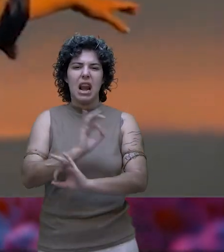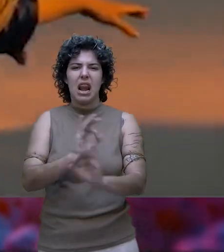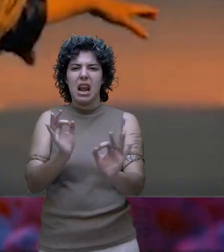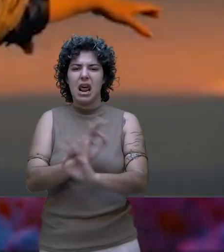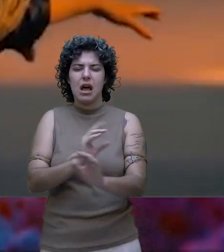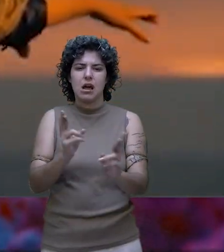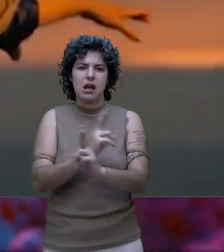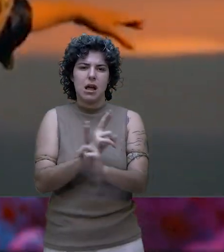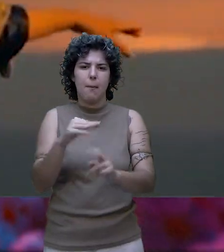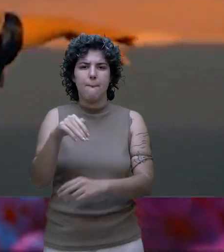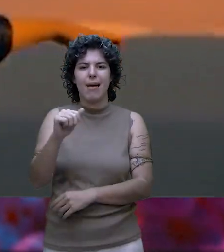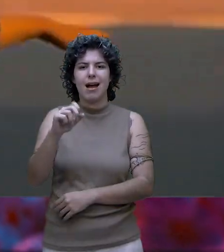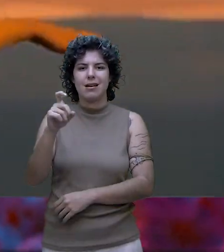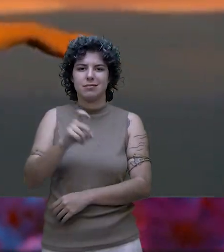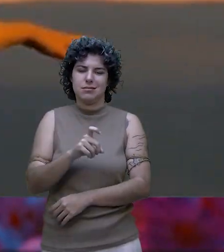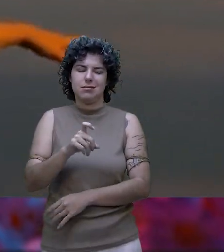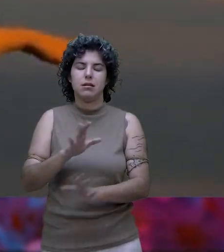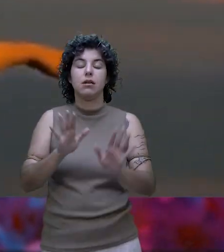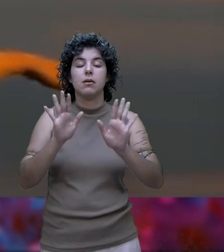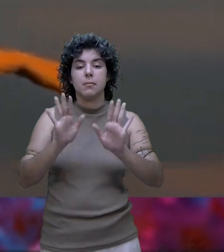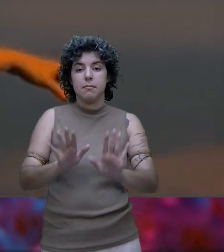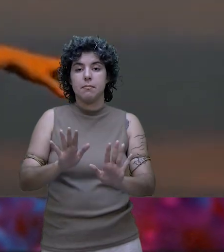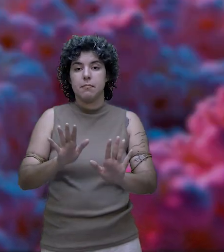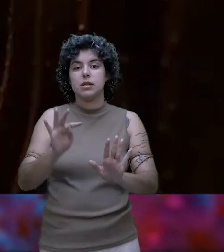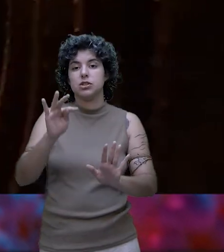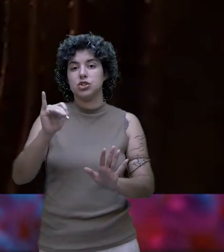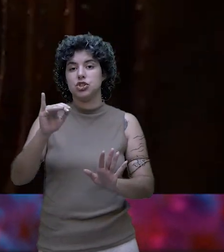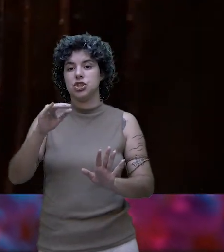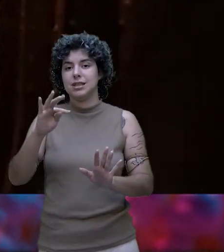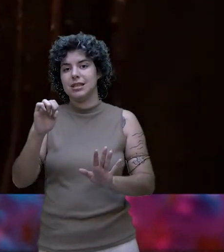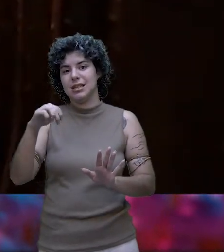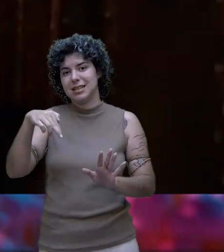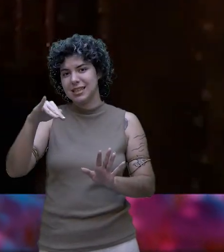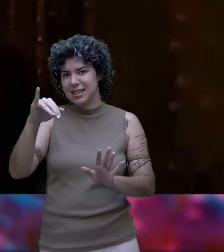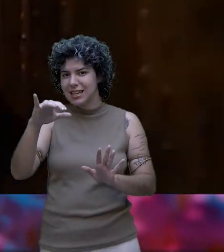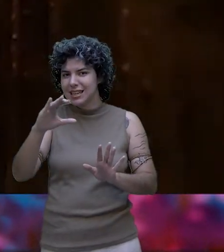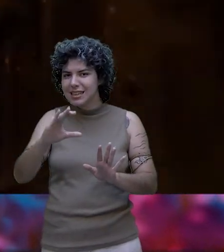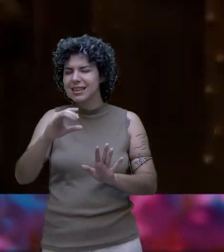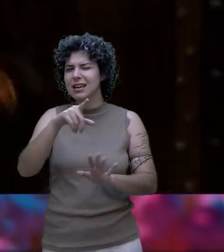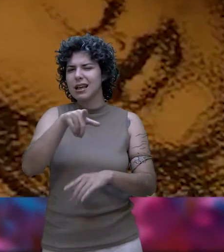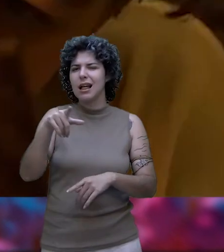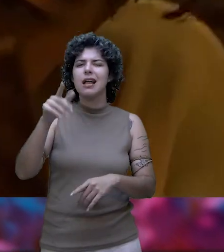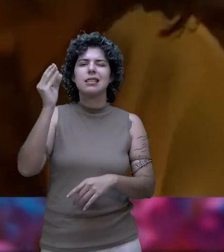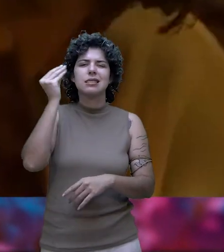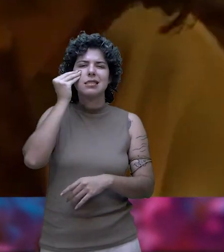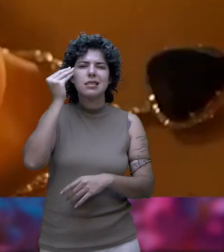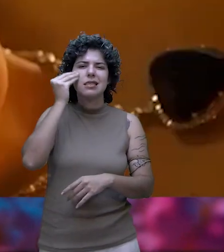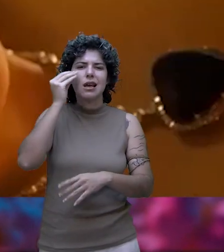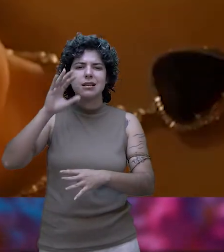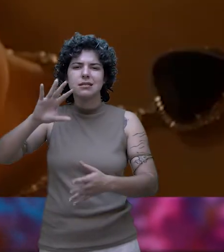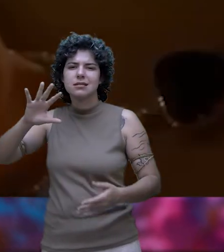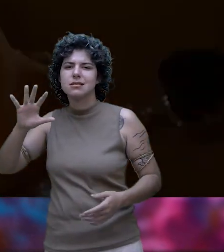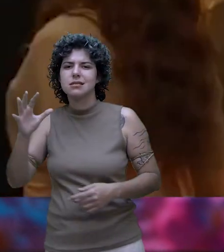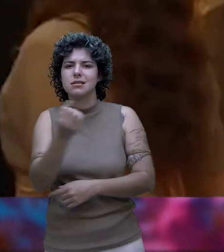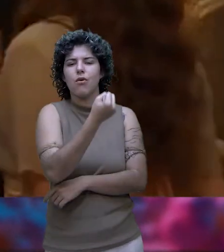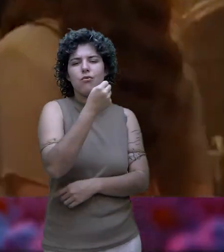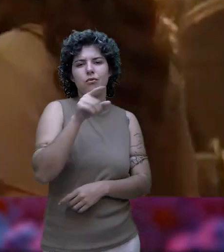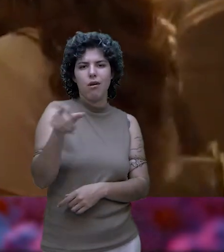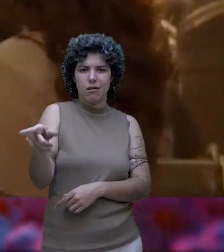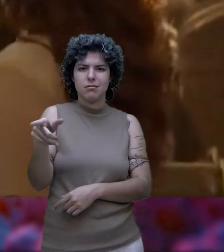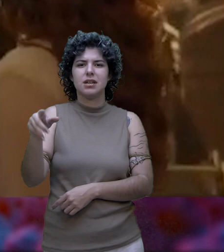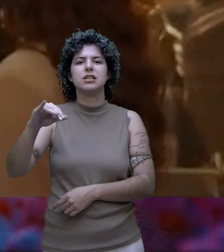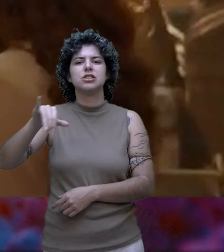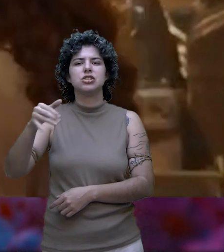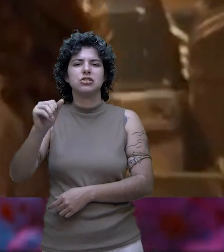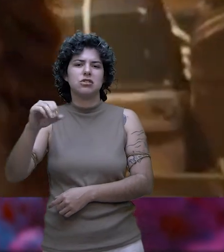Já Titanic, de 1997, Rose até tenta salvar o Jack, mas seu arco gira em torno do romance. Quase